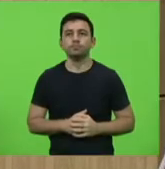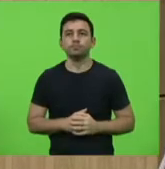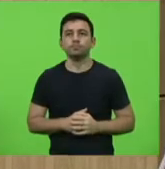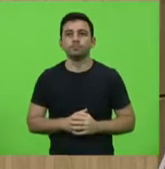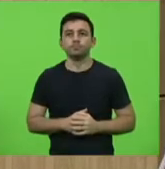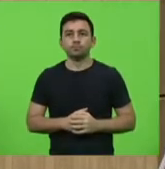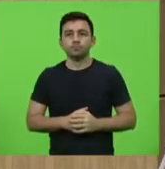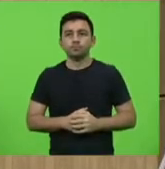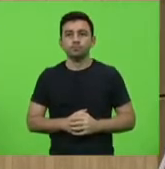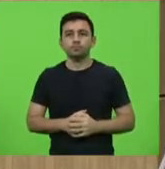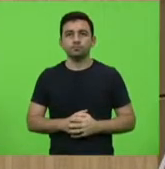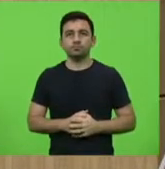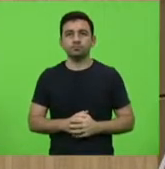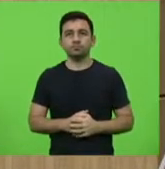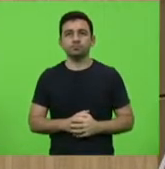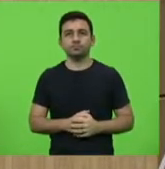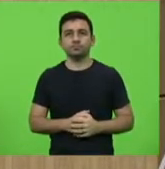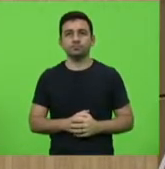Ivan Nates.